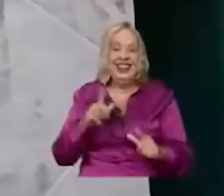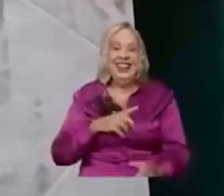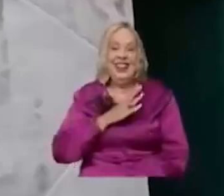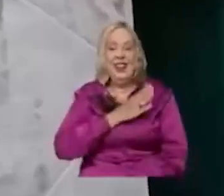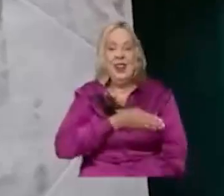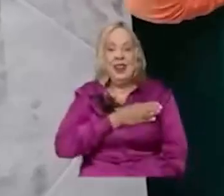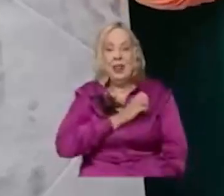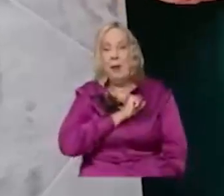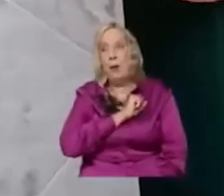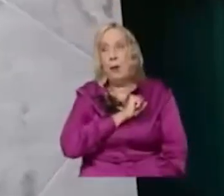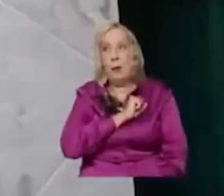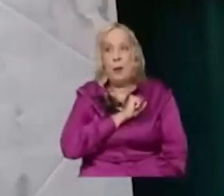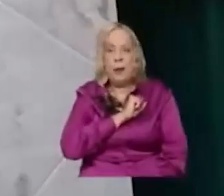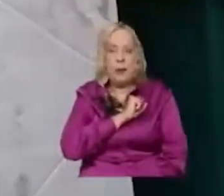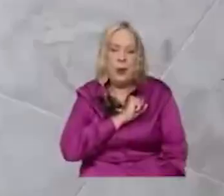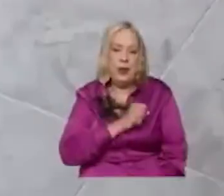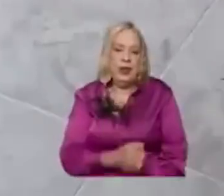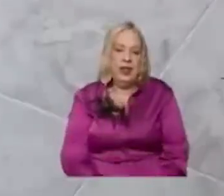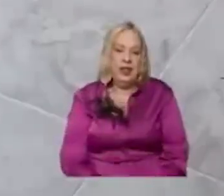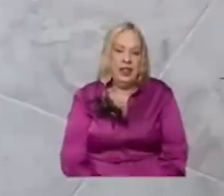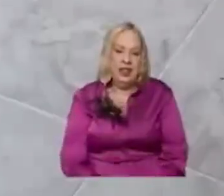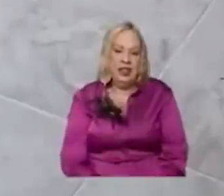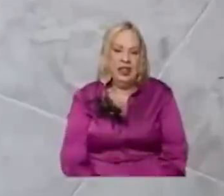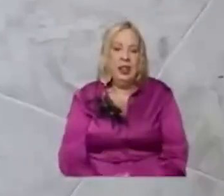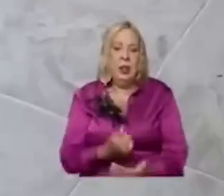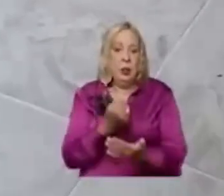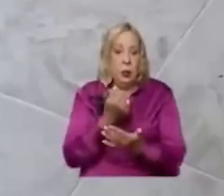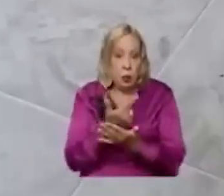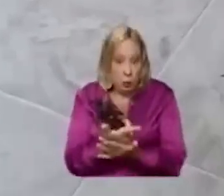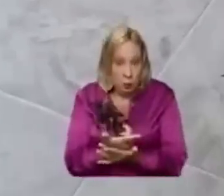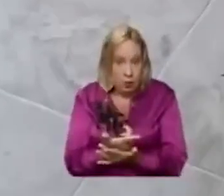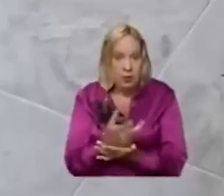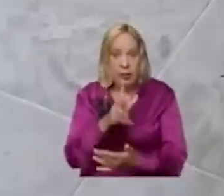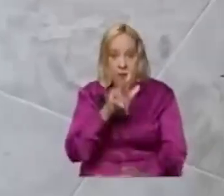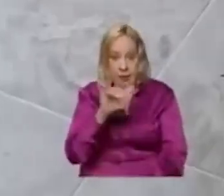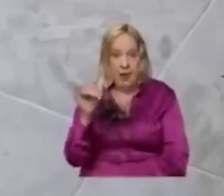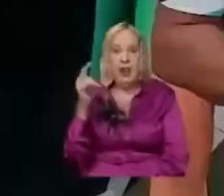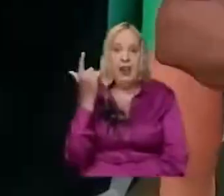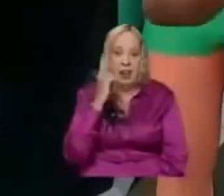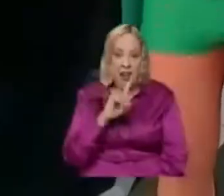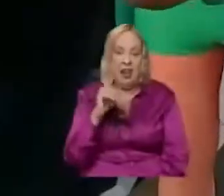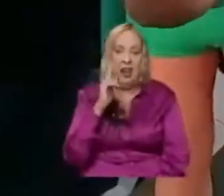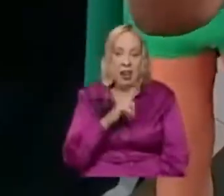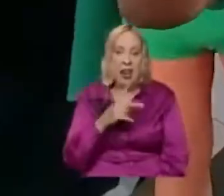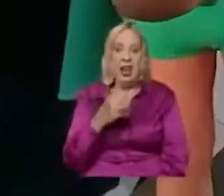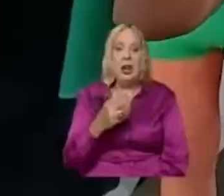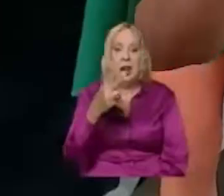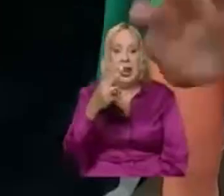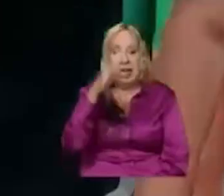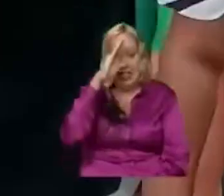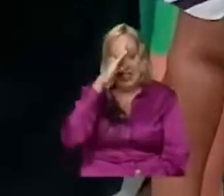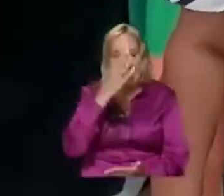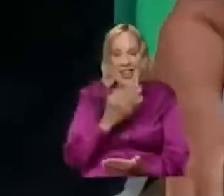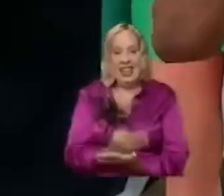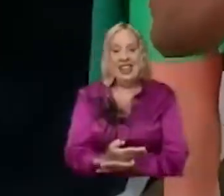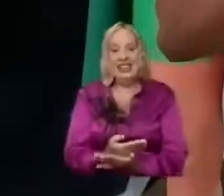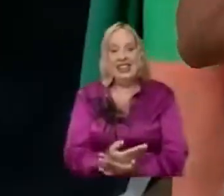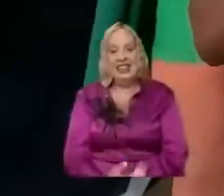coração batendo forte. Ah, bateu forte. Compre, que vocês vão ganhar igualmente, eu ganhei. Só acreditar,